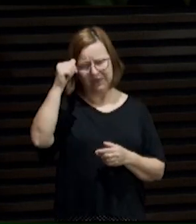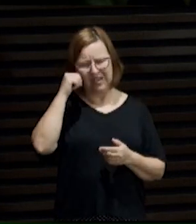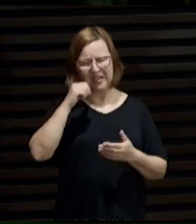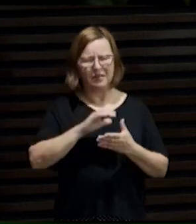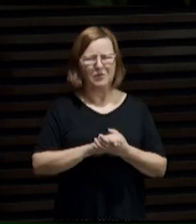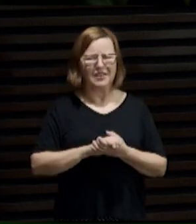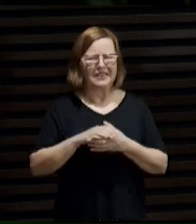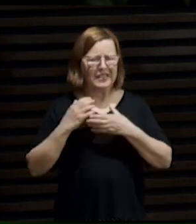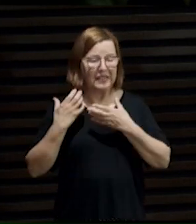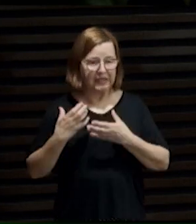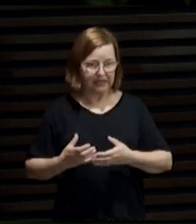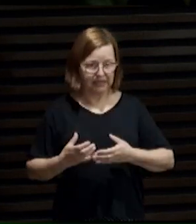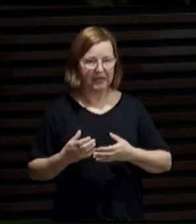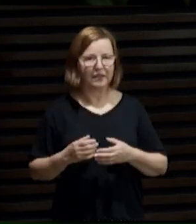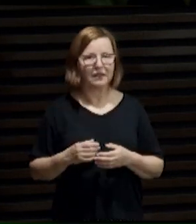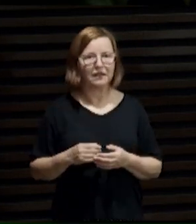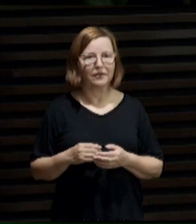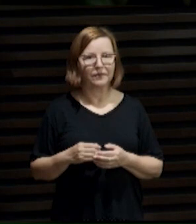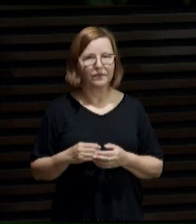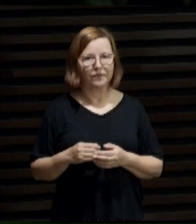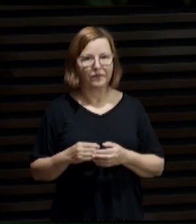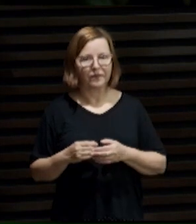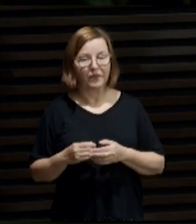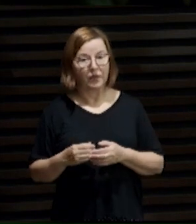andado em casa. Volte para ser essa videira frutífera.